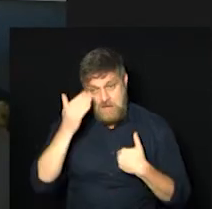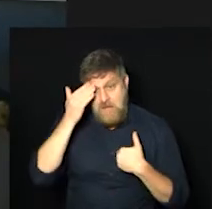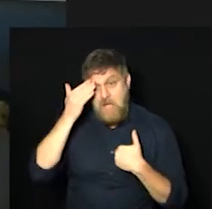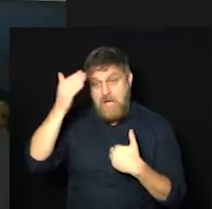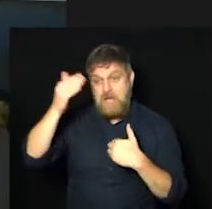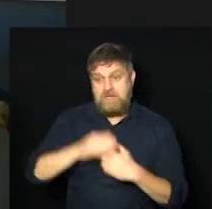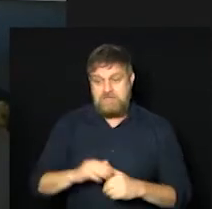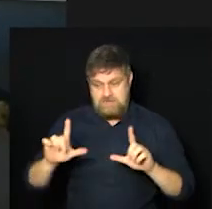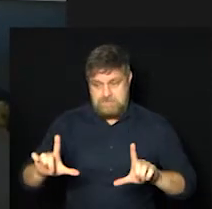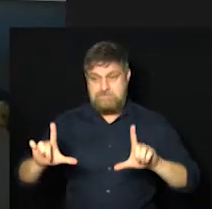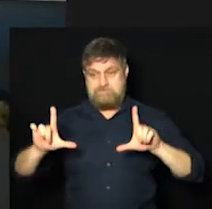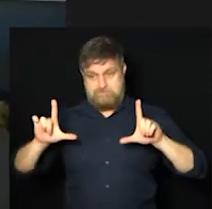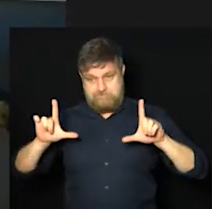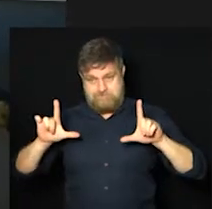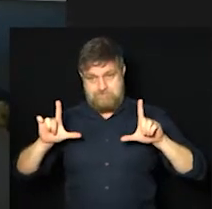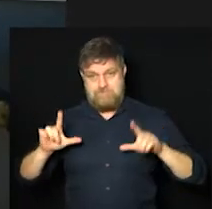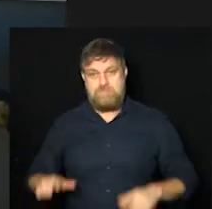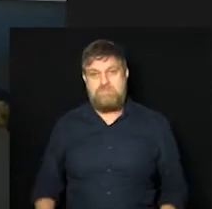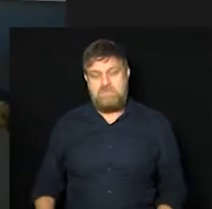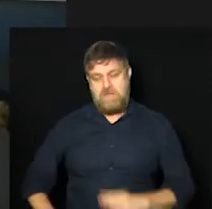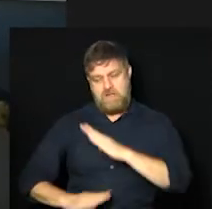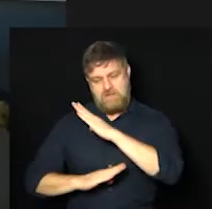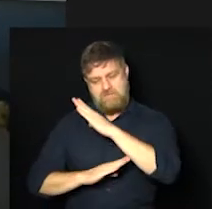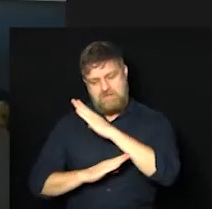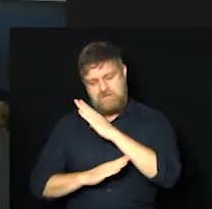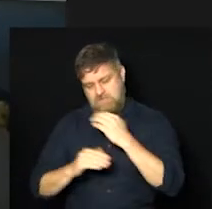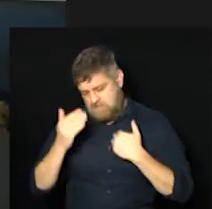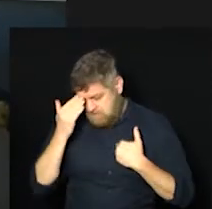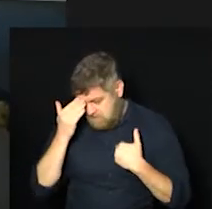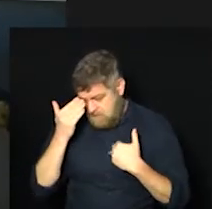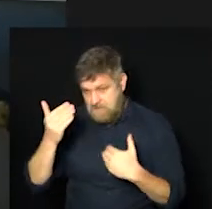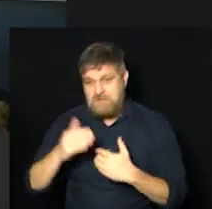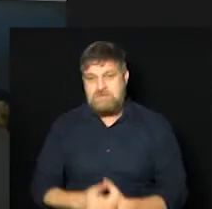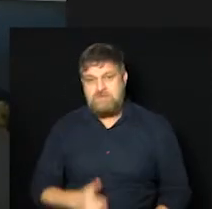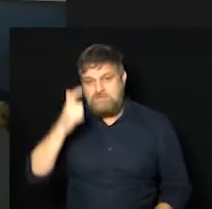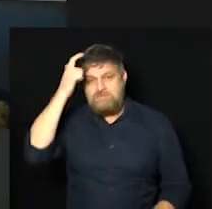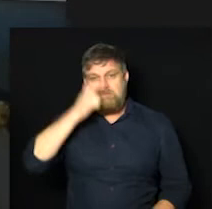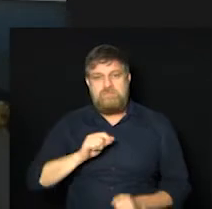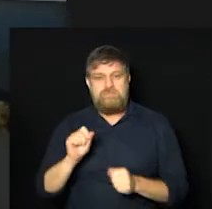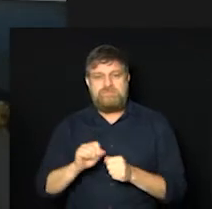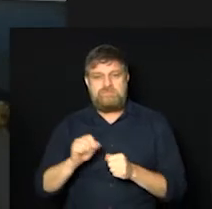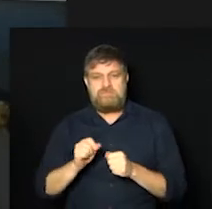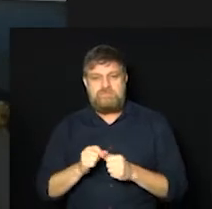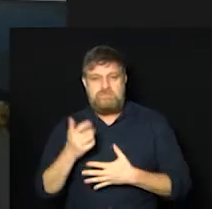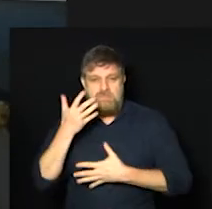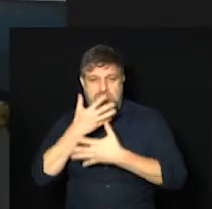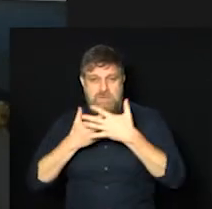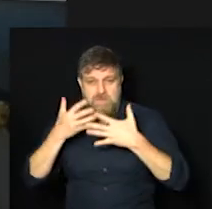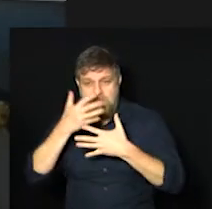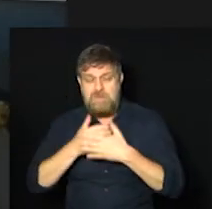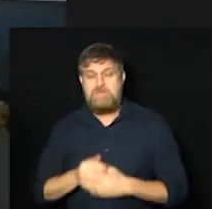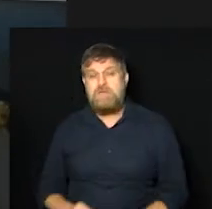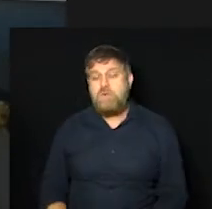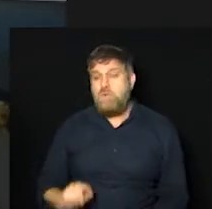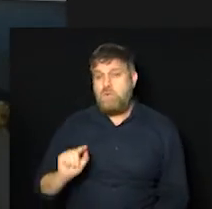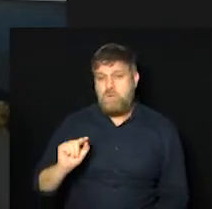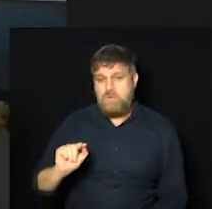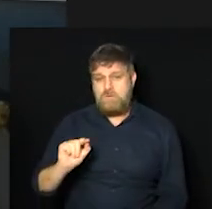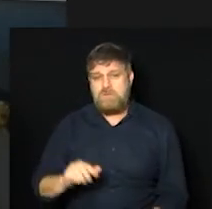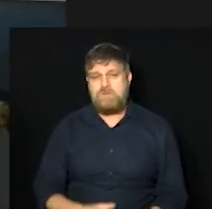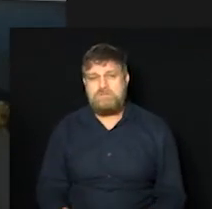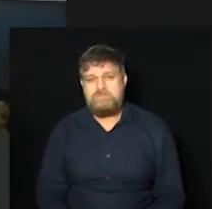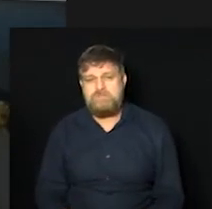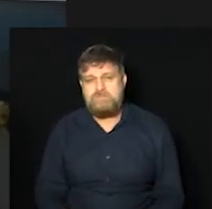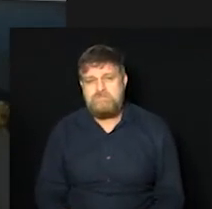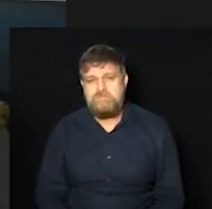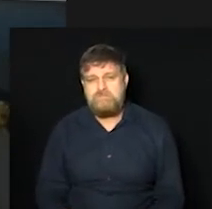pelo espaço, a TV Câmara Campinas. Eu vou fazer um trecho, a capela mesmo, de uma música que